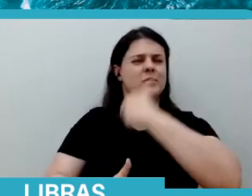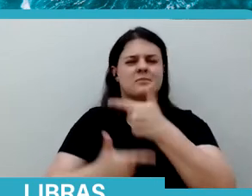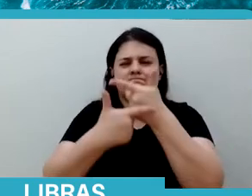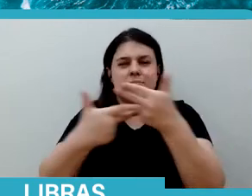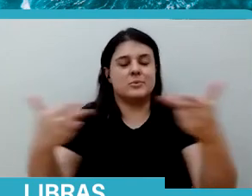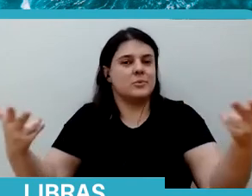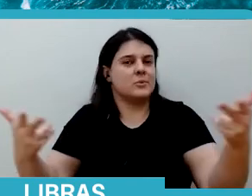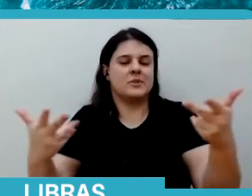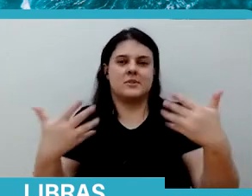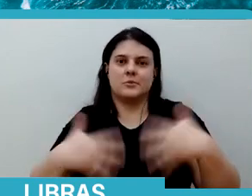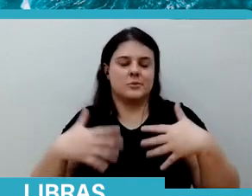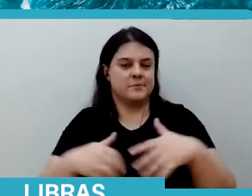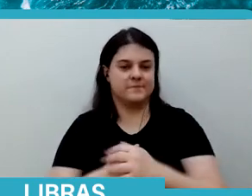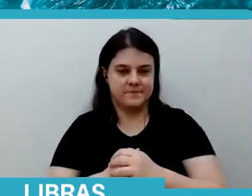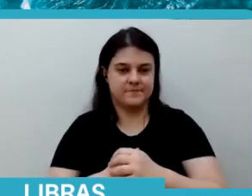abundância